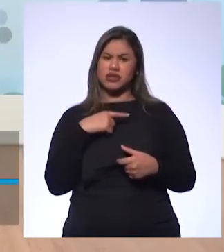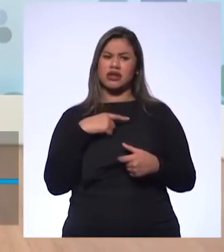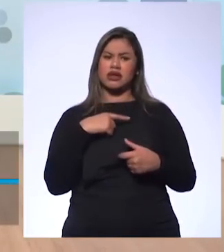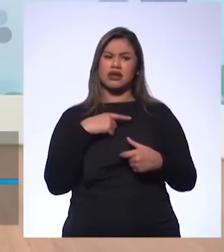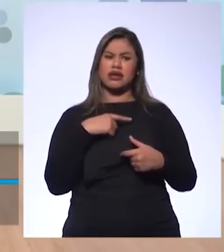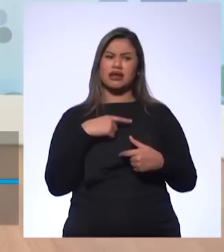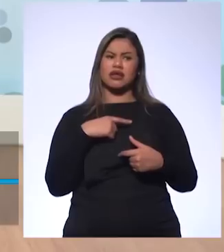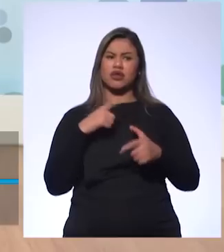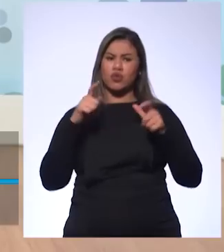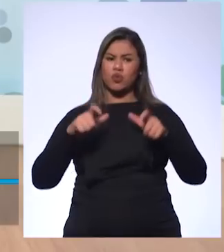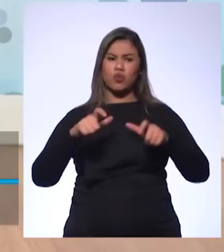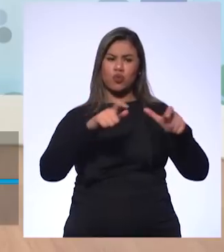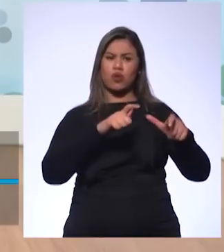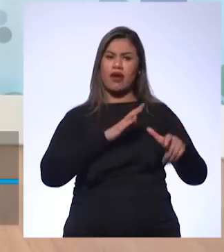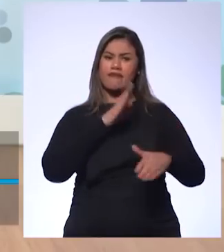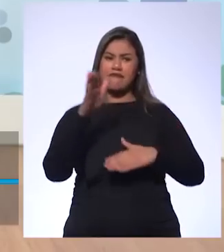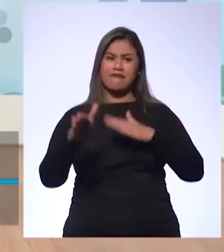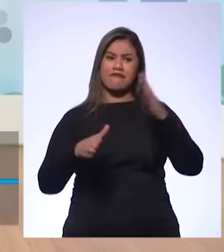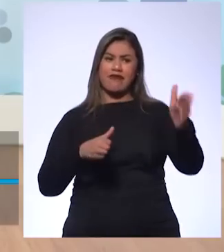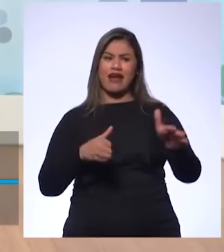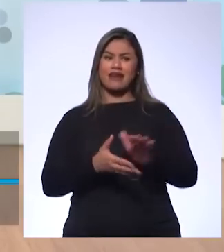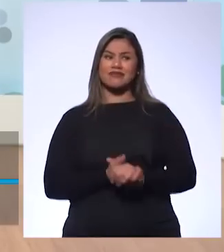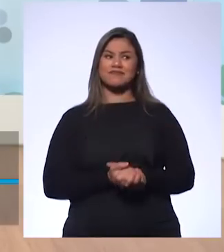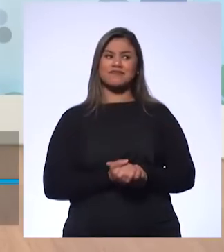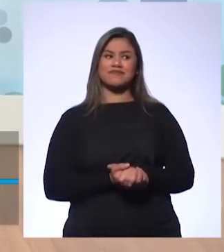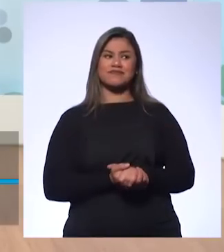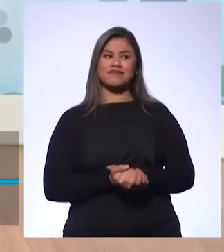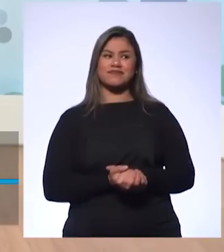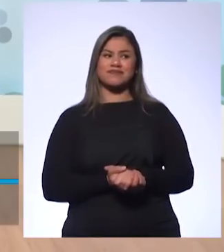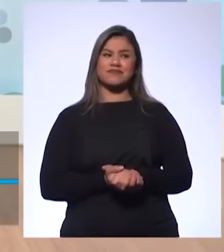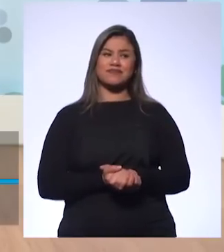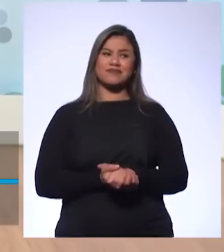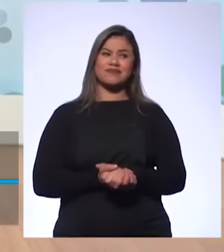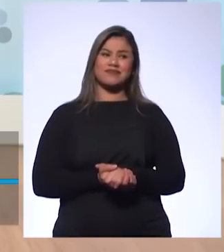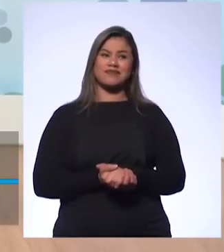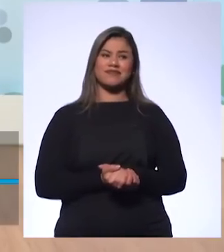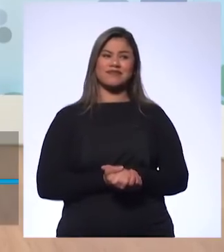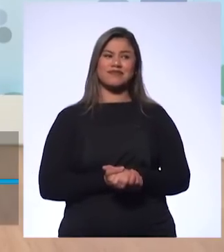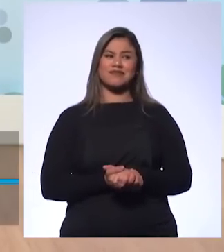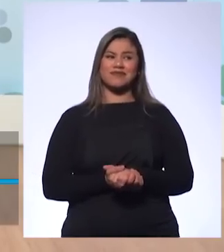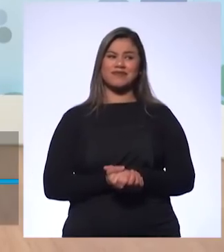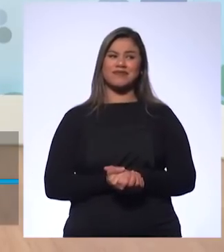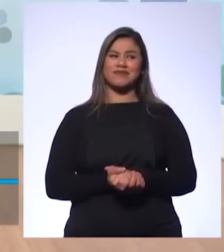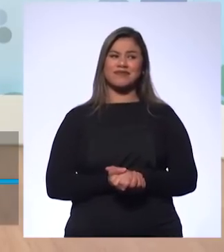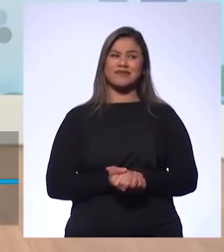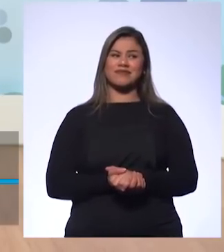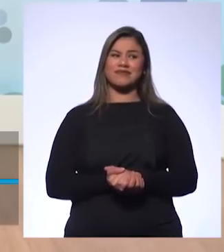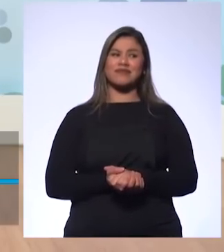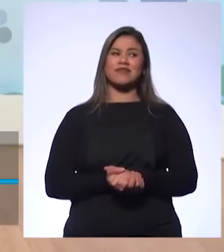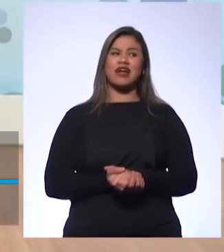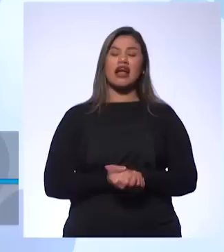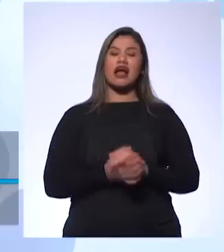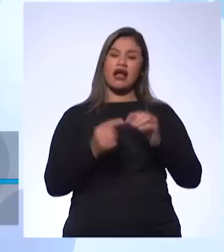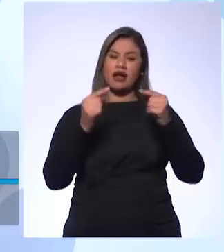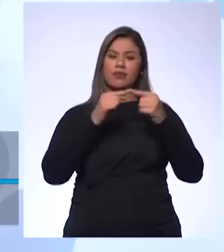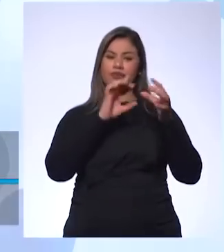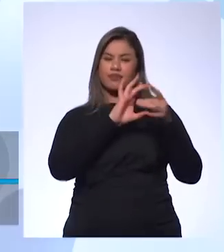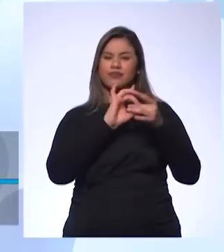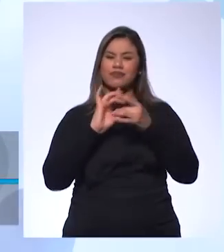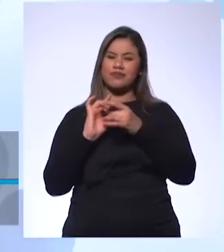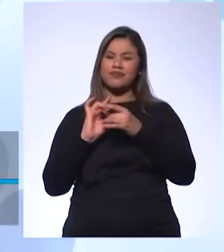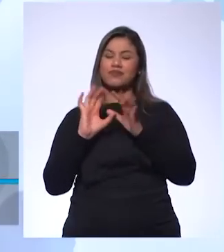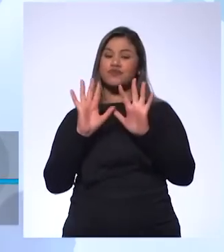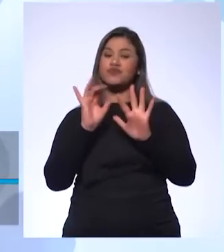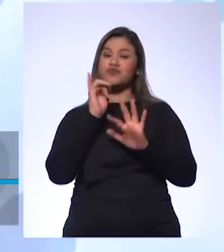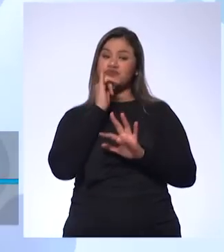o. Então, olha só. Olha o que eu falei. Explica melhor, Não, Bagrini. mas eu acho que dá dentro do contexto, a galera tá entendendo.